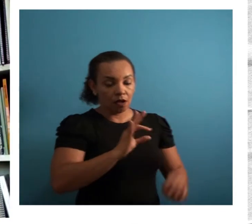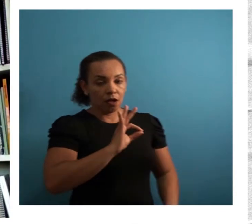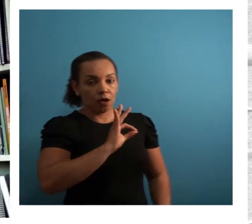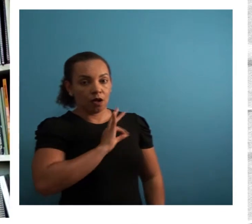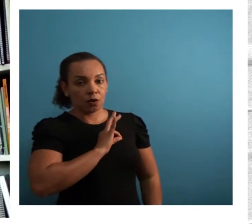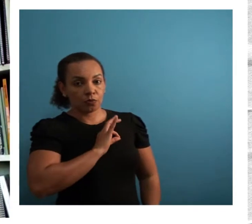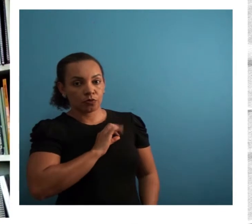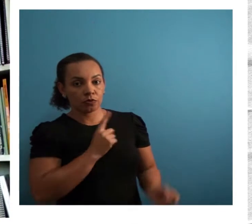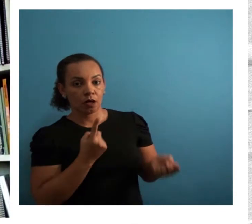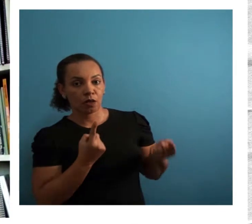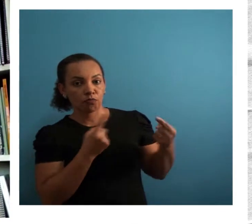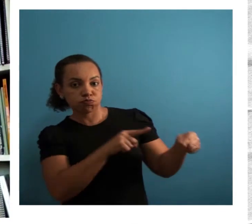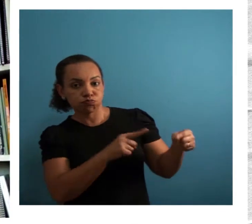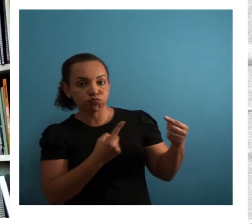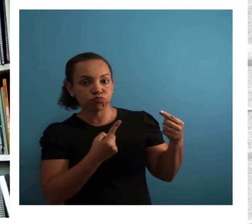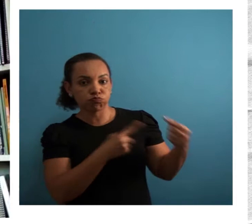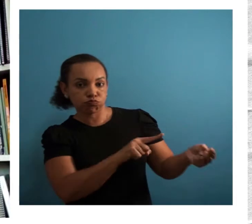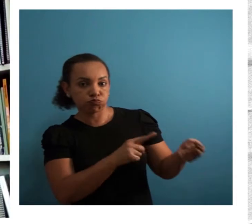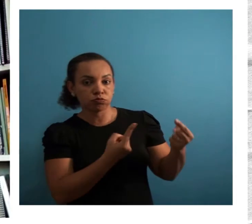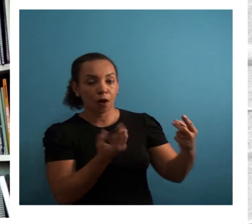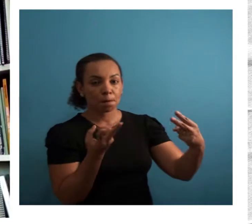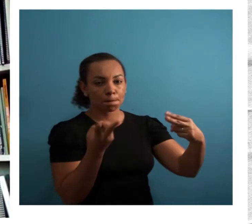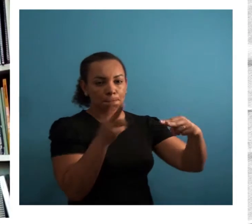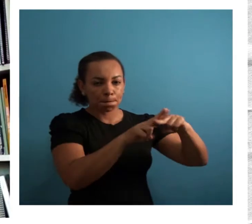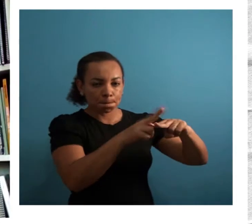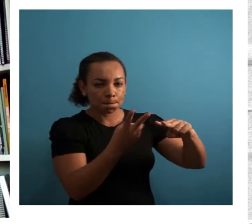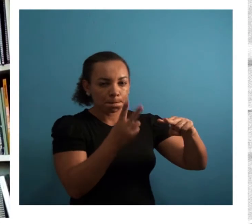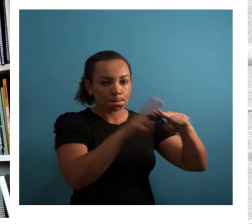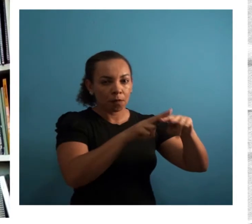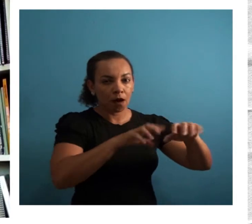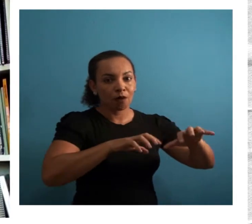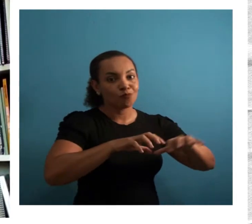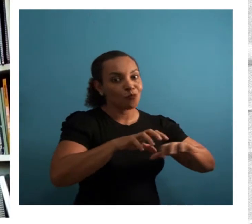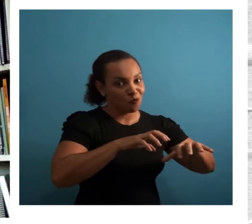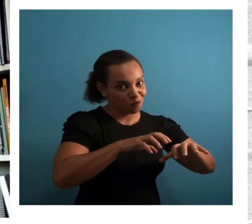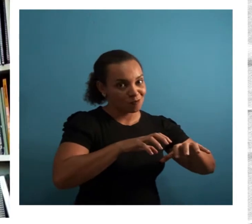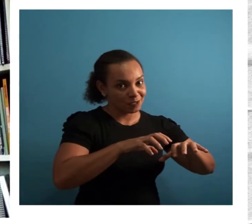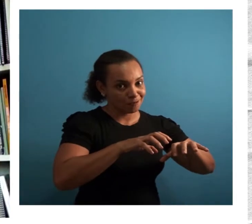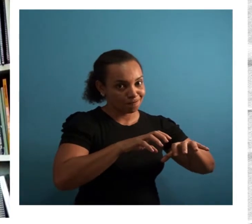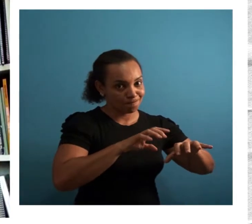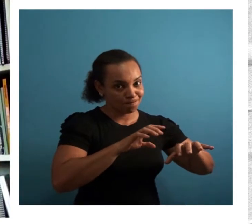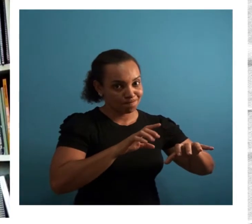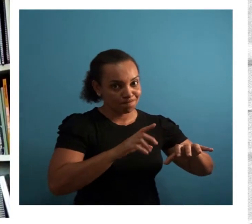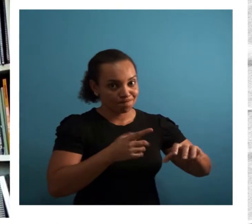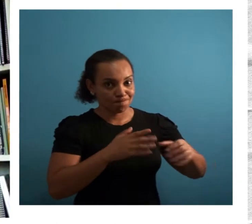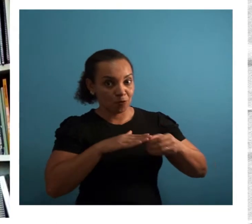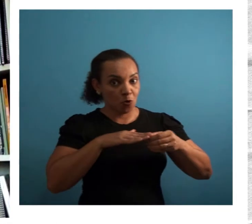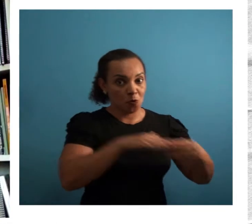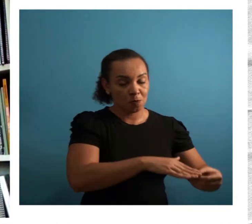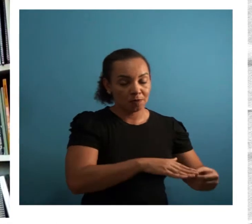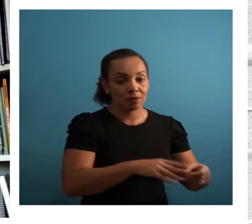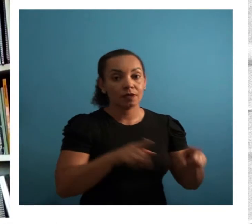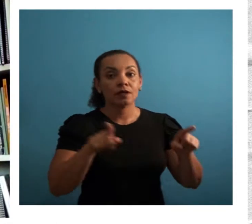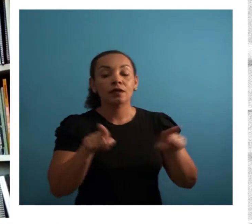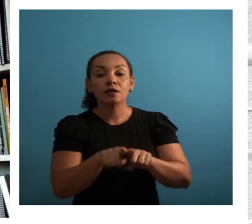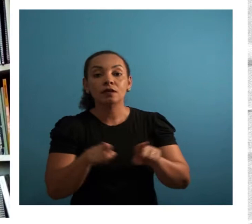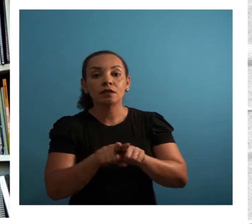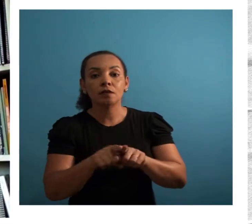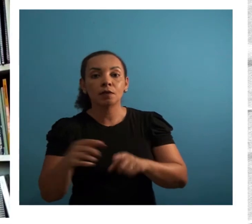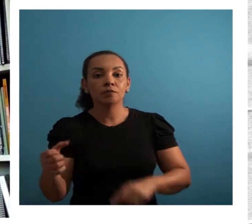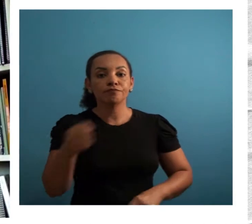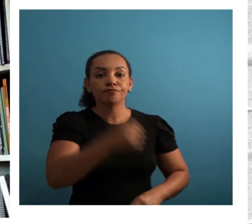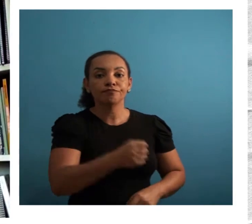para ser se ar essa liberdade de mobilização e enfrentamos também aí as forças judiciais